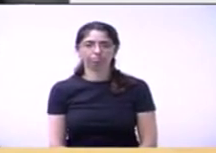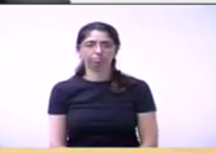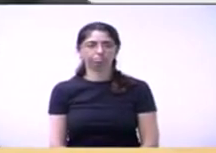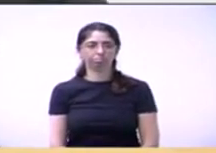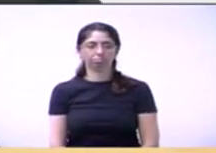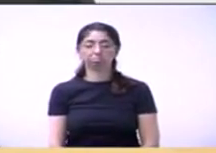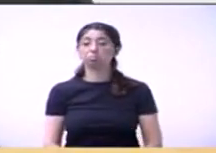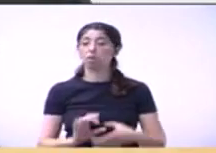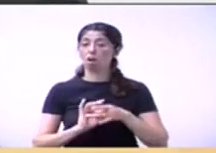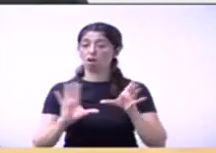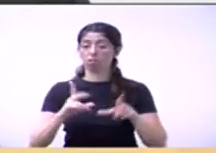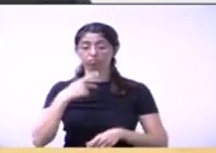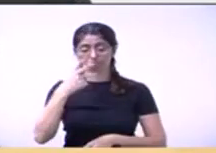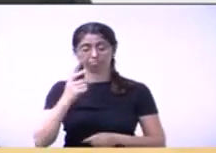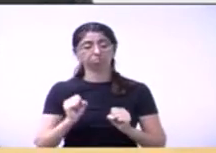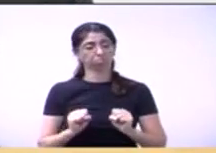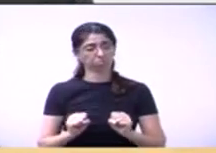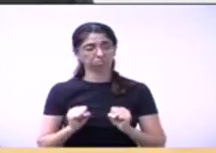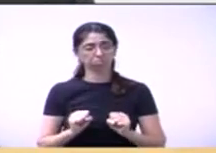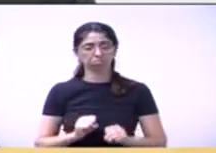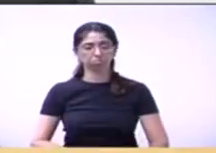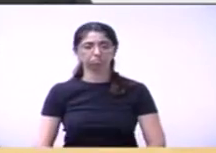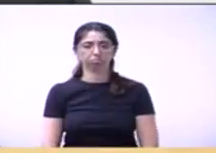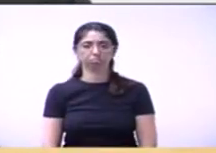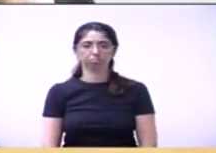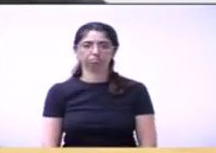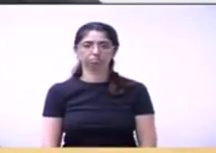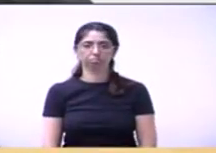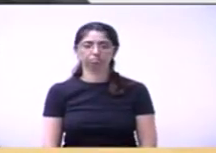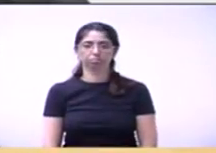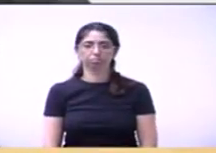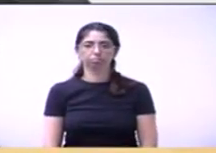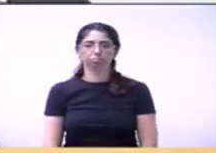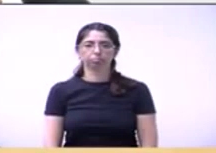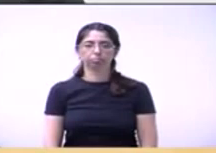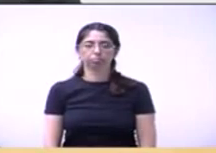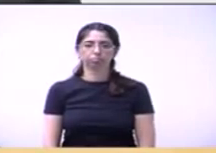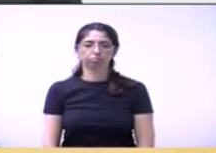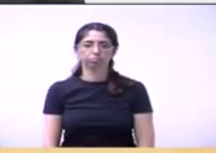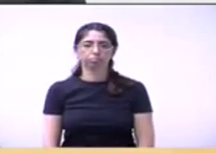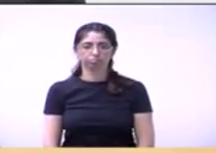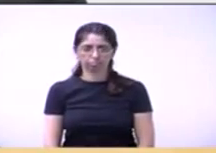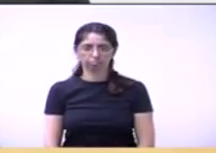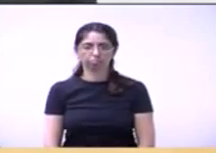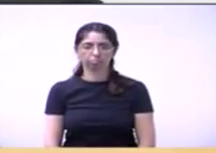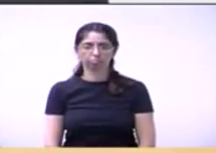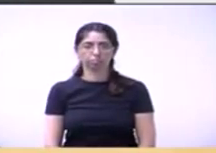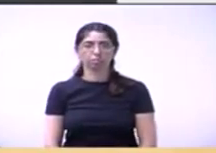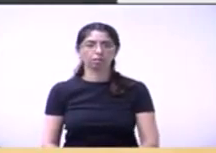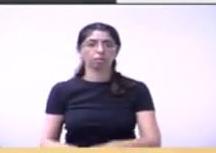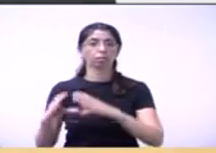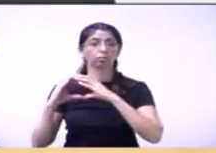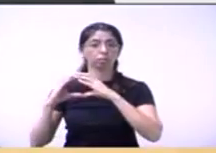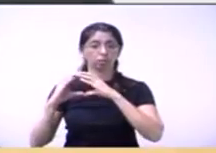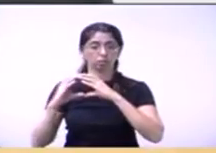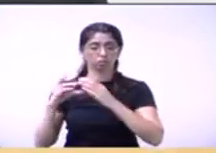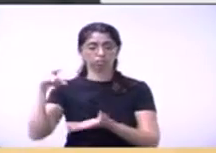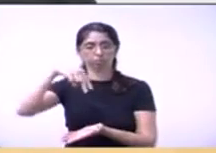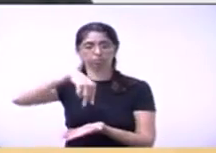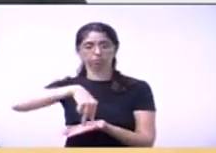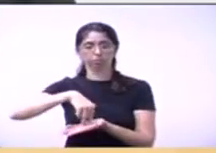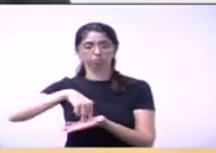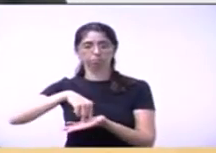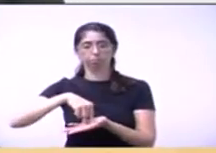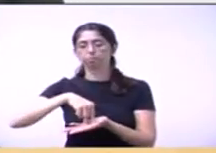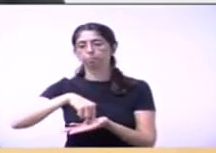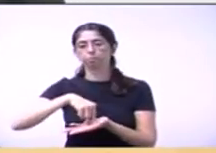A palavra está livre aos vereadores que quiserem fazer uso. Senhor presidente, gostaria de usar a tribuna?